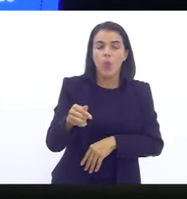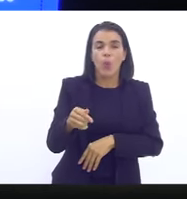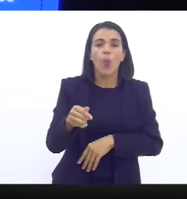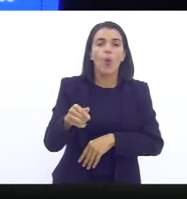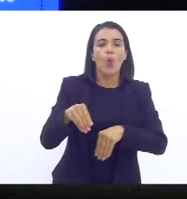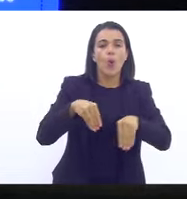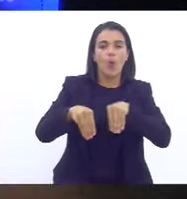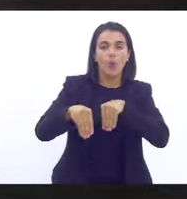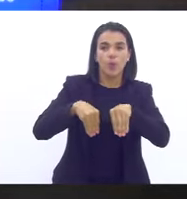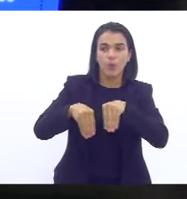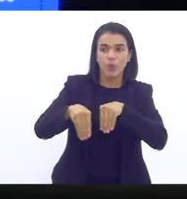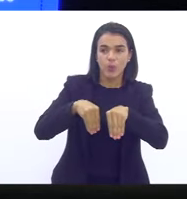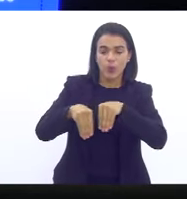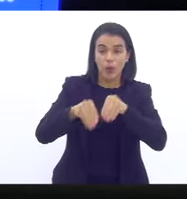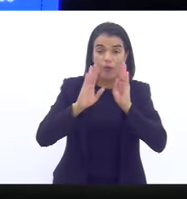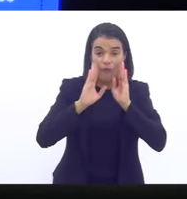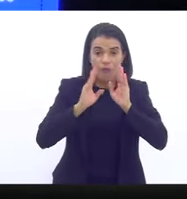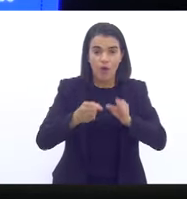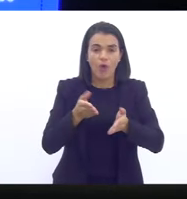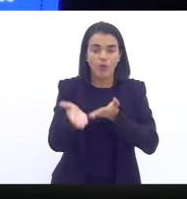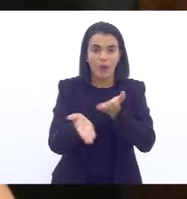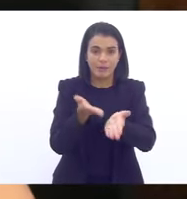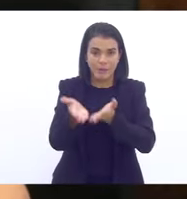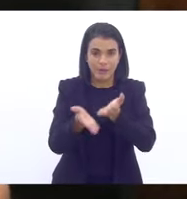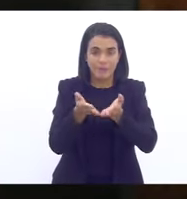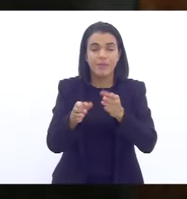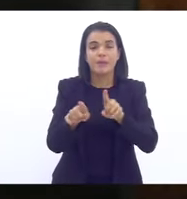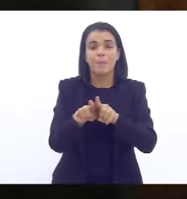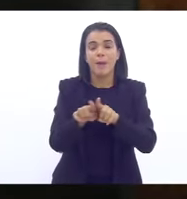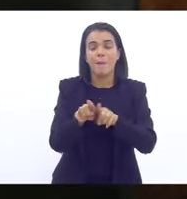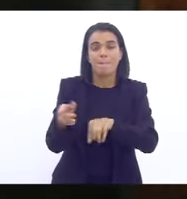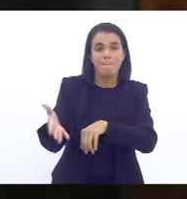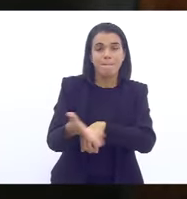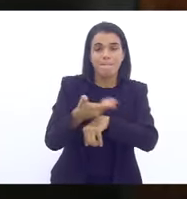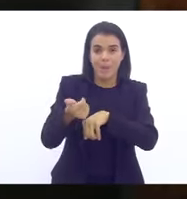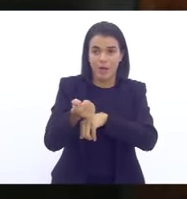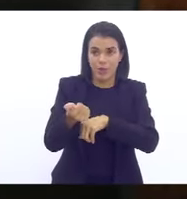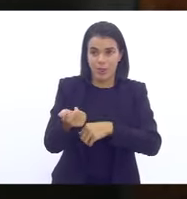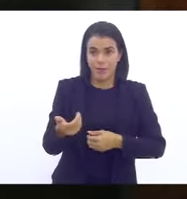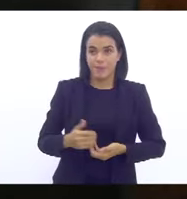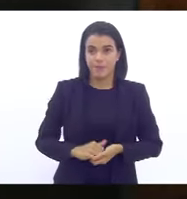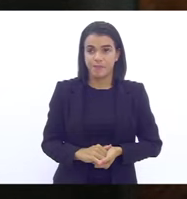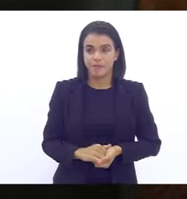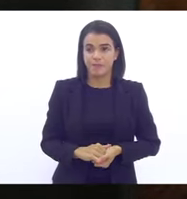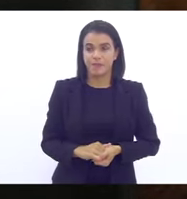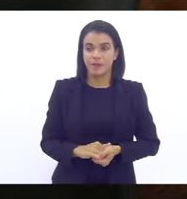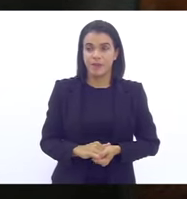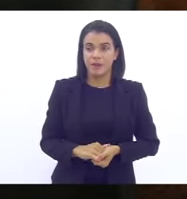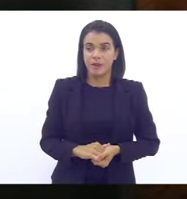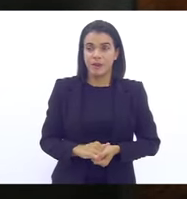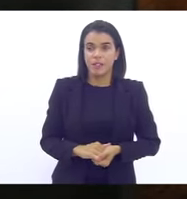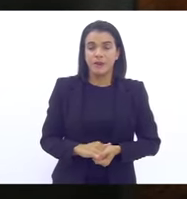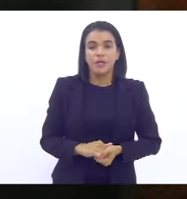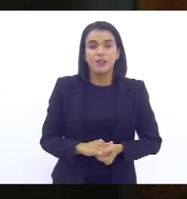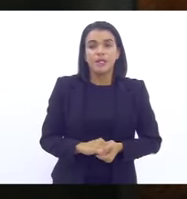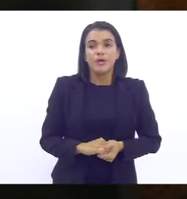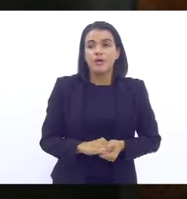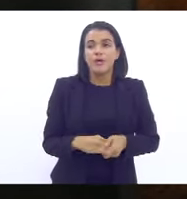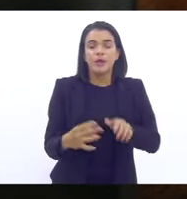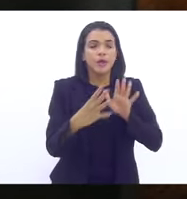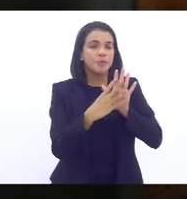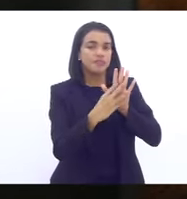foco no atendimento do cliente e melhoria de qualidade. Próximo. Como reflexo